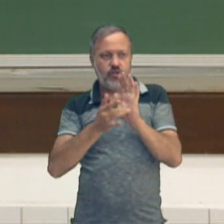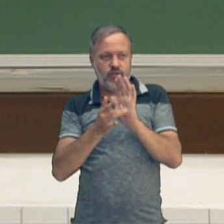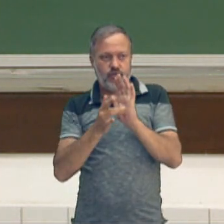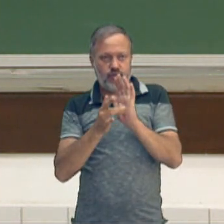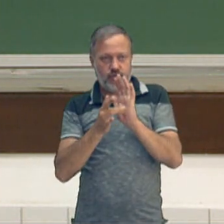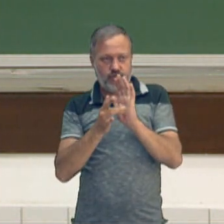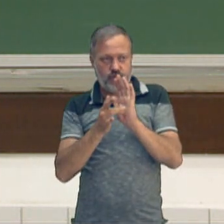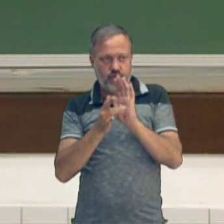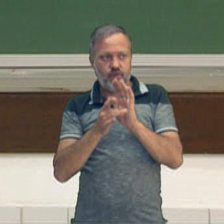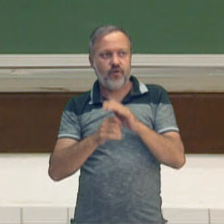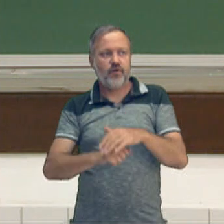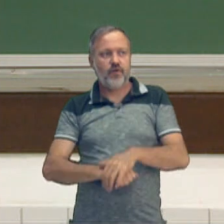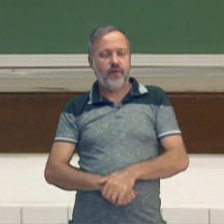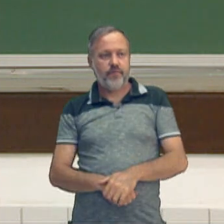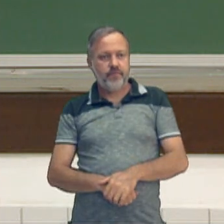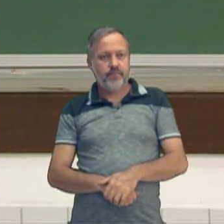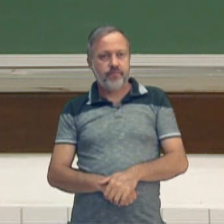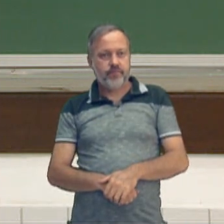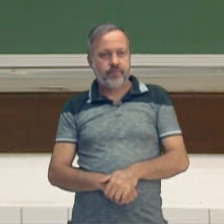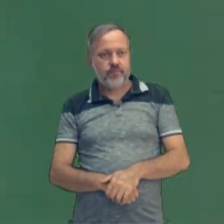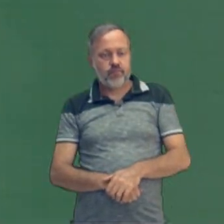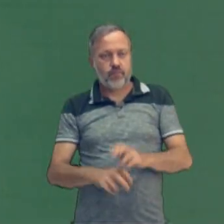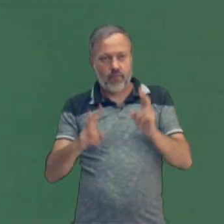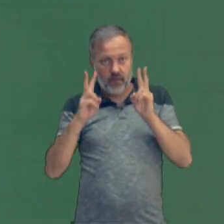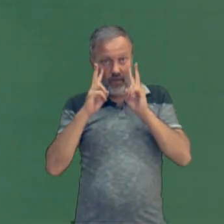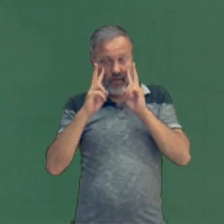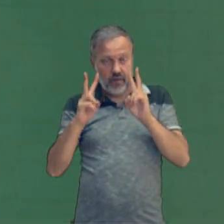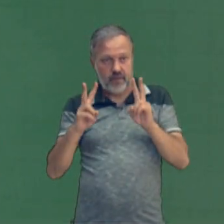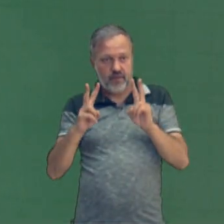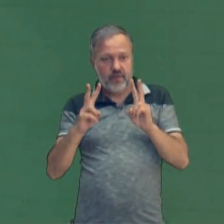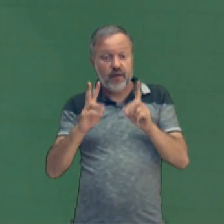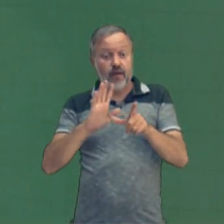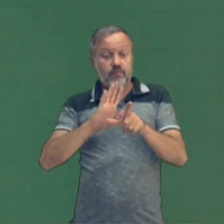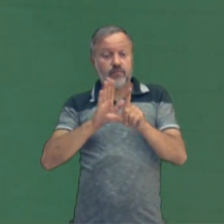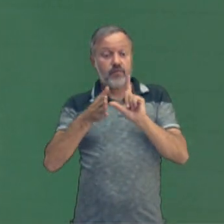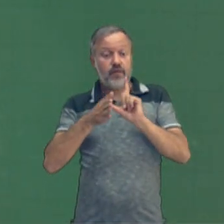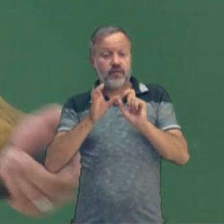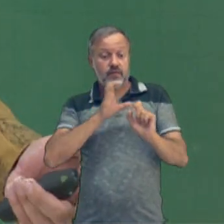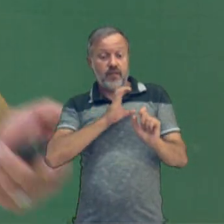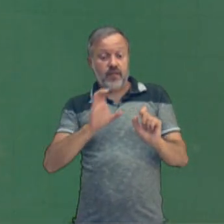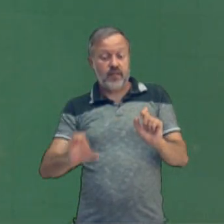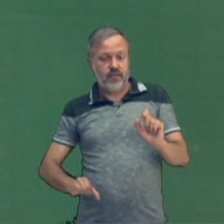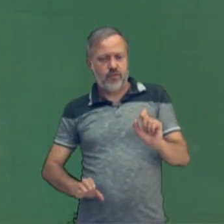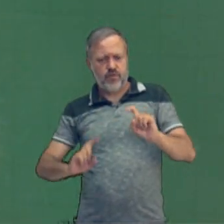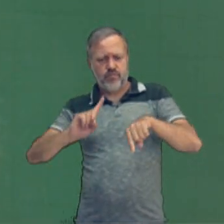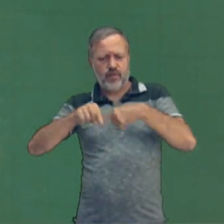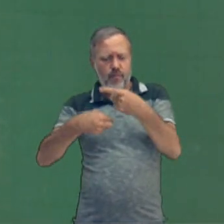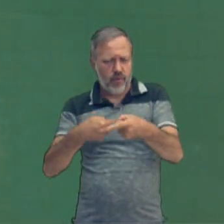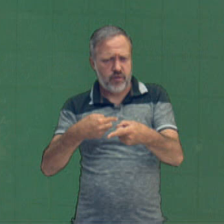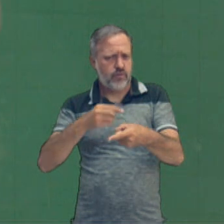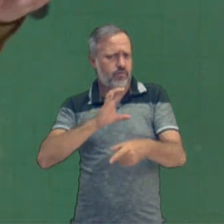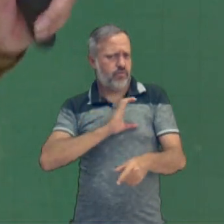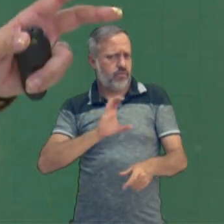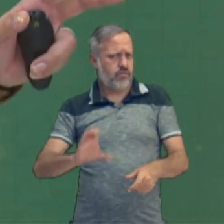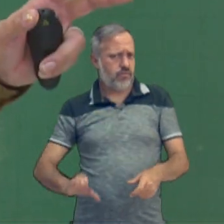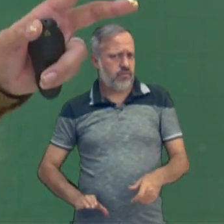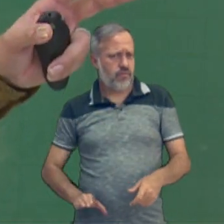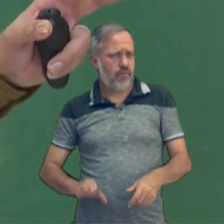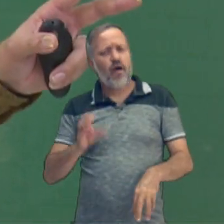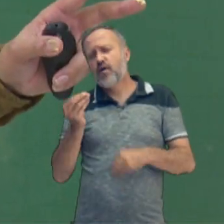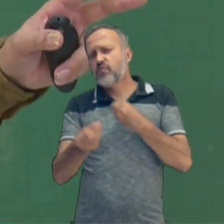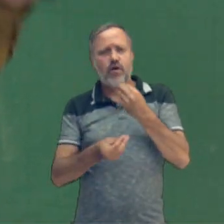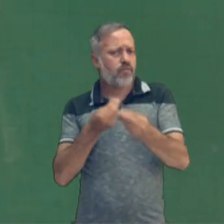para explicar isso. Muitas vezes você ouve falar em antes de Cristo, depois de Cristo, gregoriano, juliano, chinês. Como é que